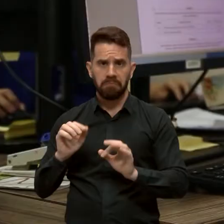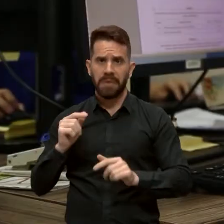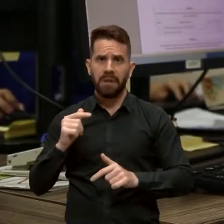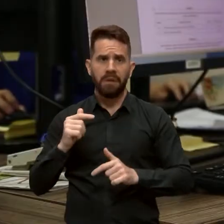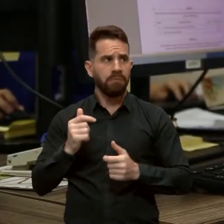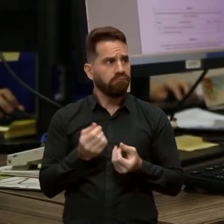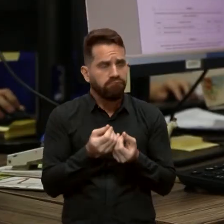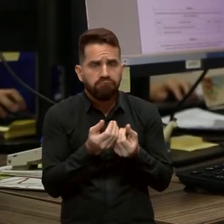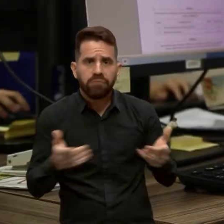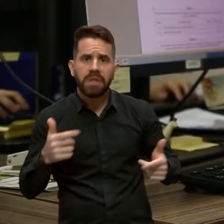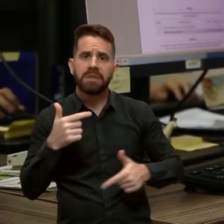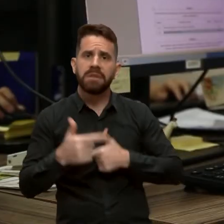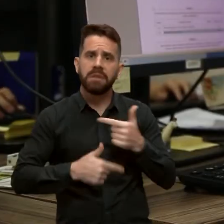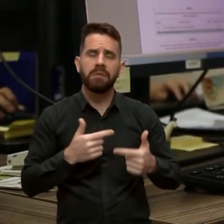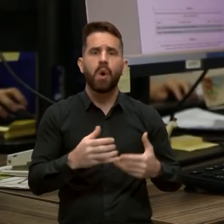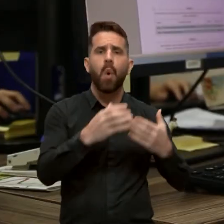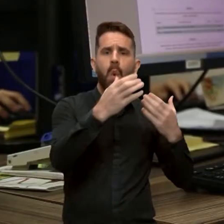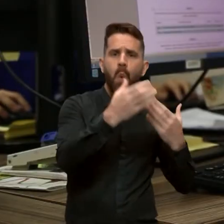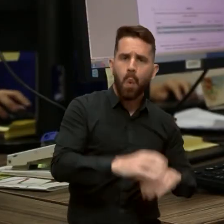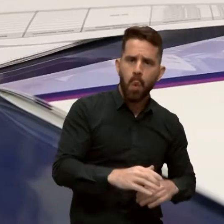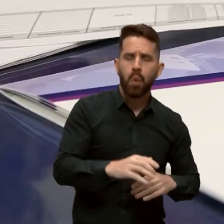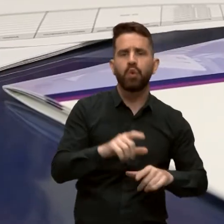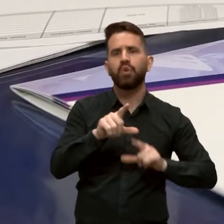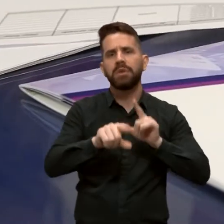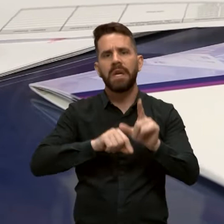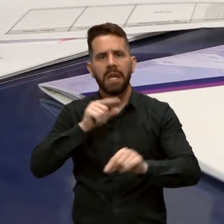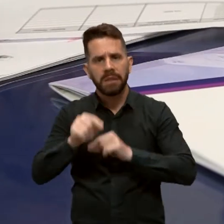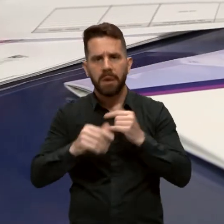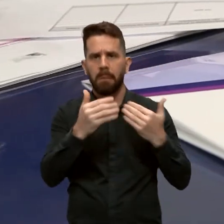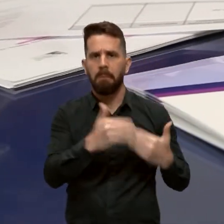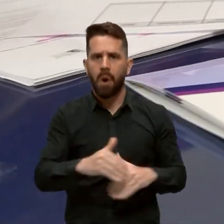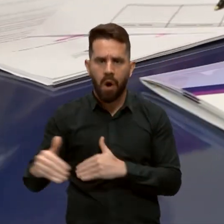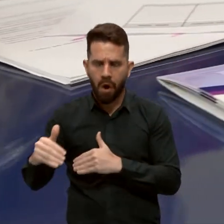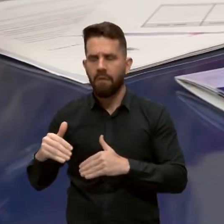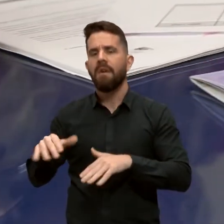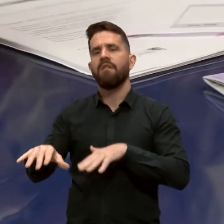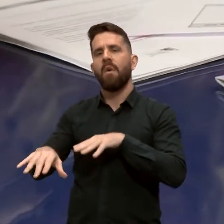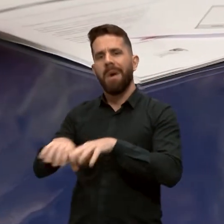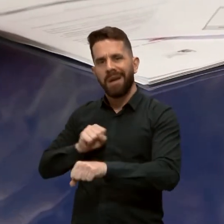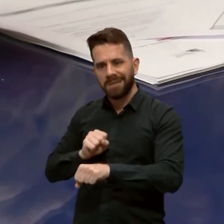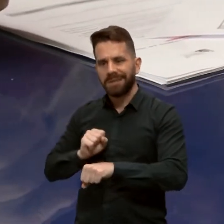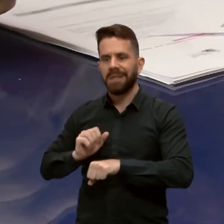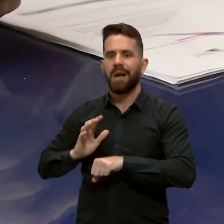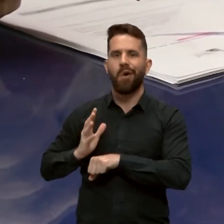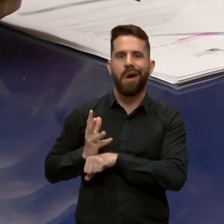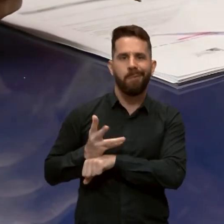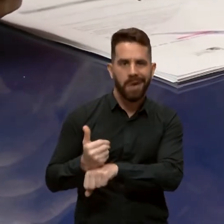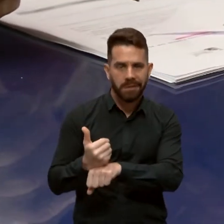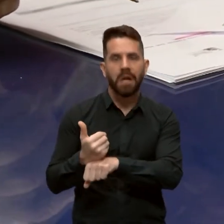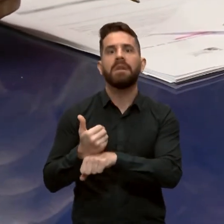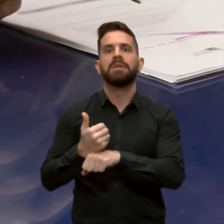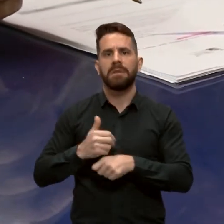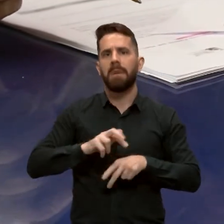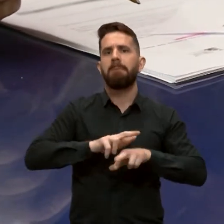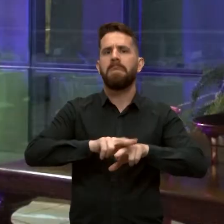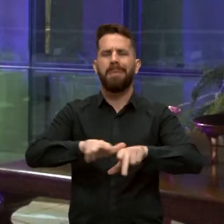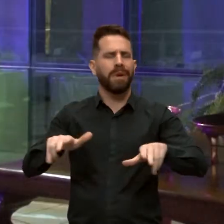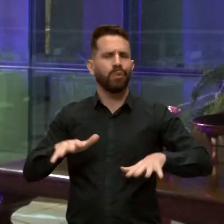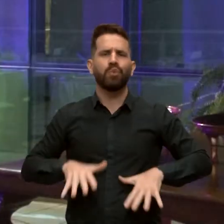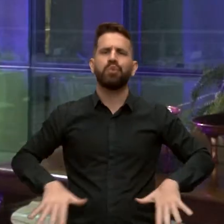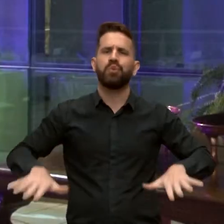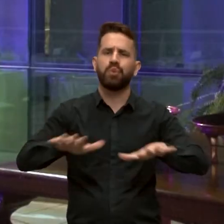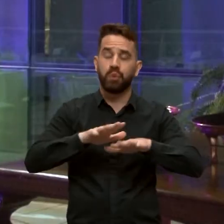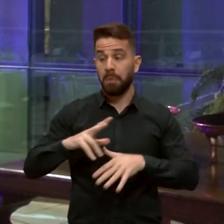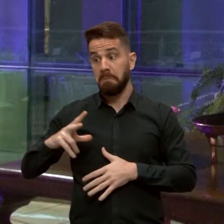concursos, processos seletivos, formação, capacitação, em todos os setores privados e